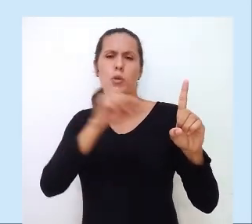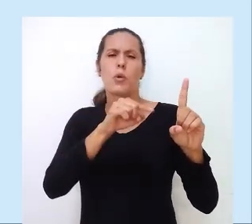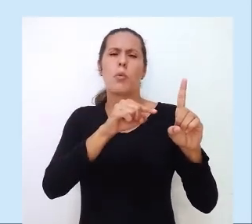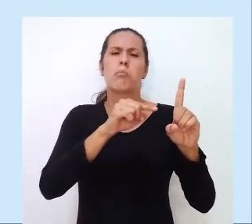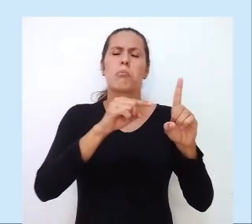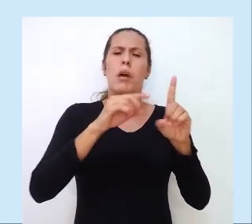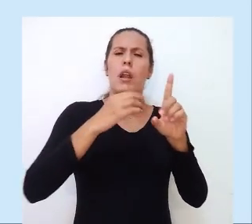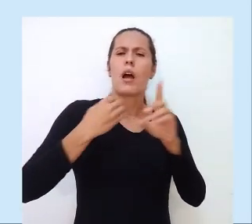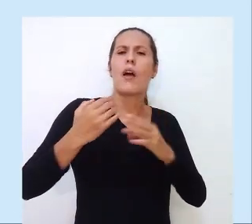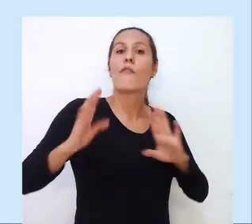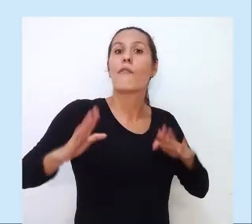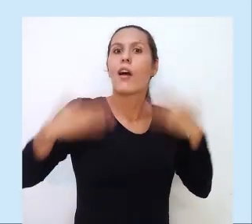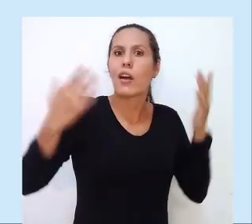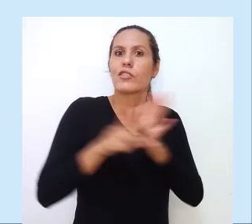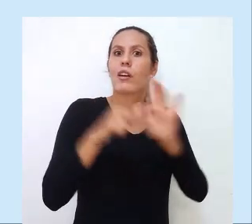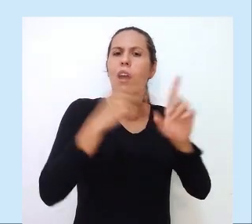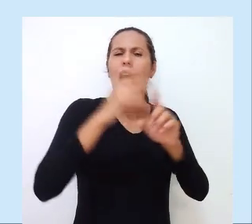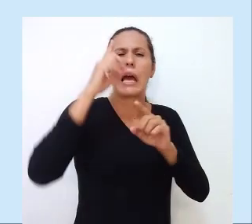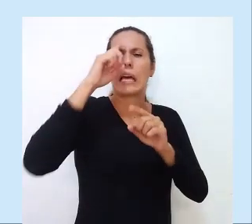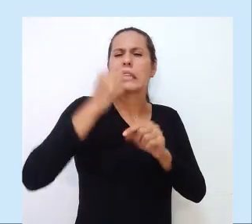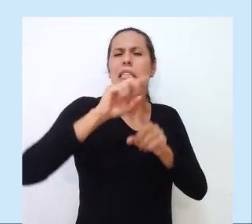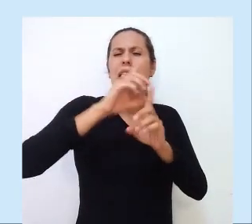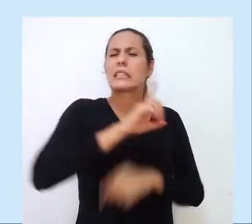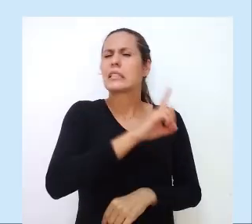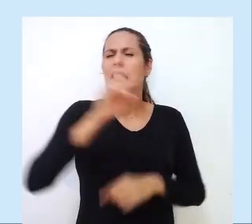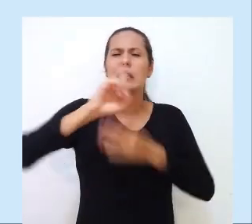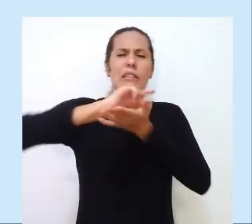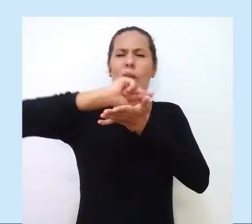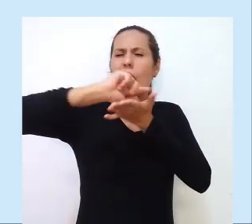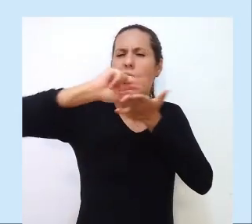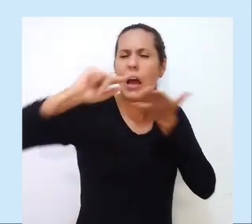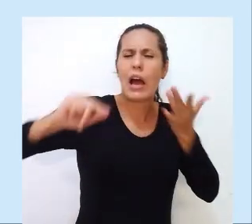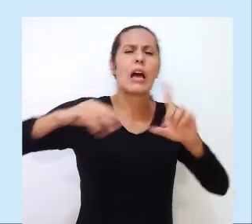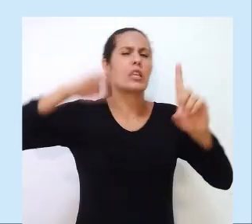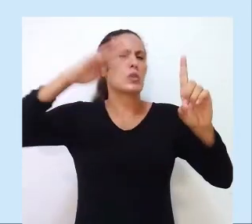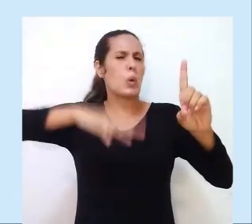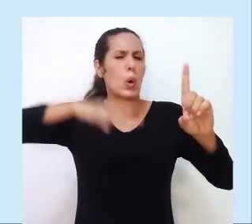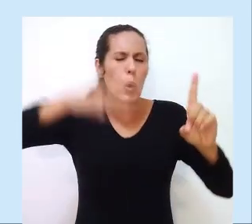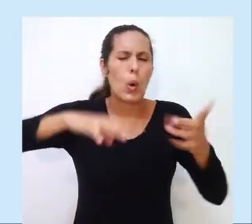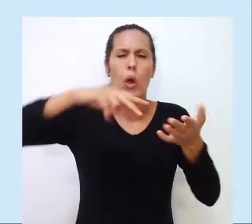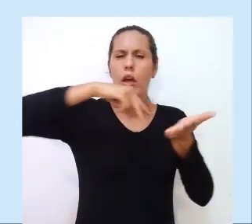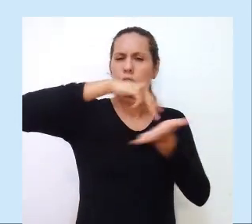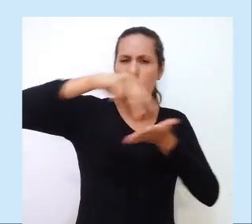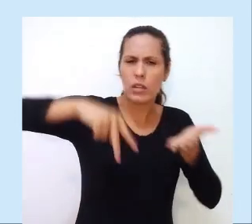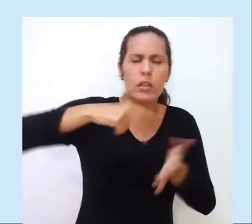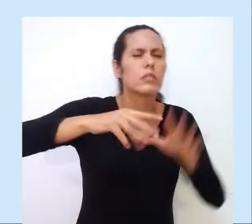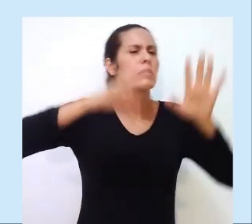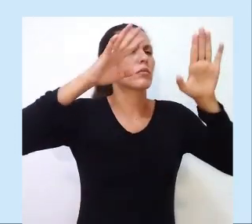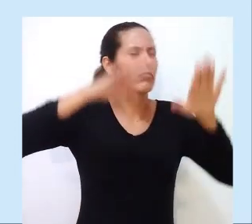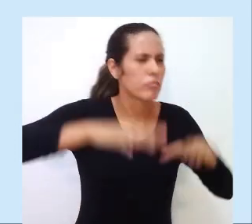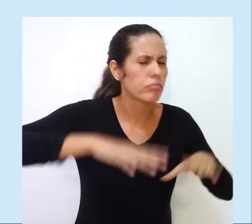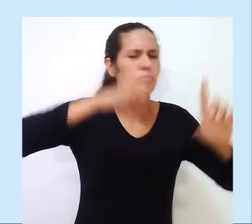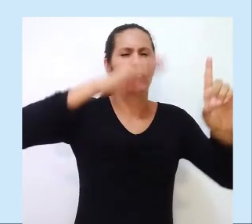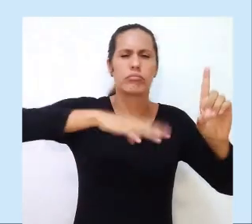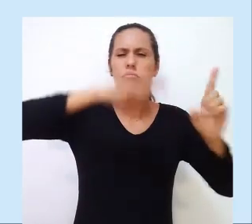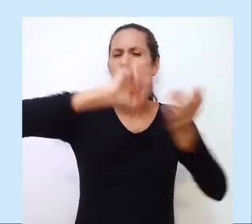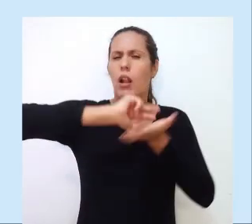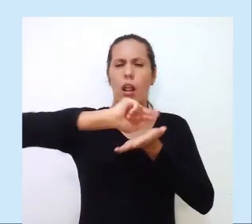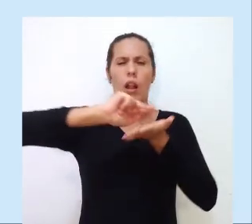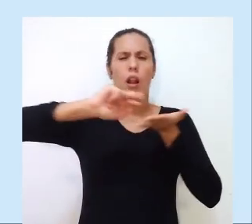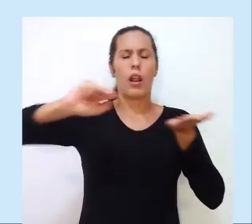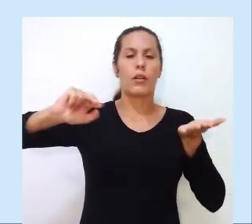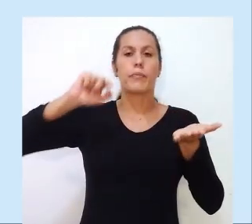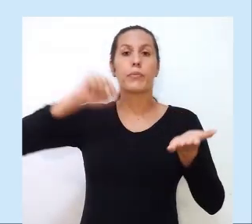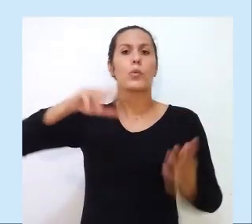festividades duravam dias e as pessoas entoavam coros, realizavam danças em homenagem ao deus Dionísio.